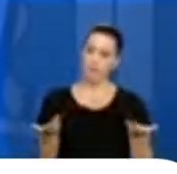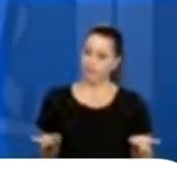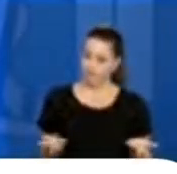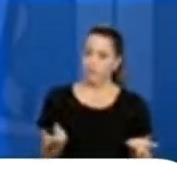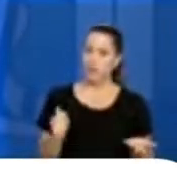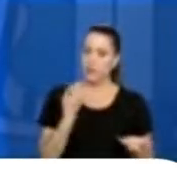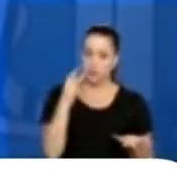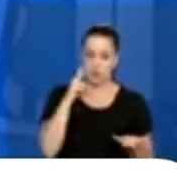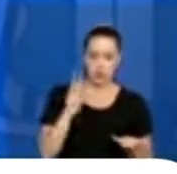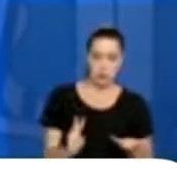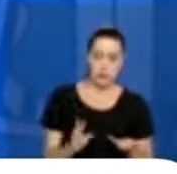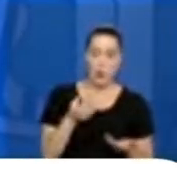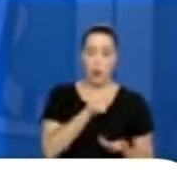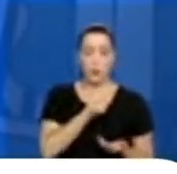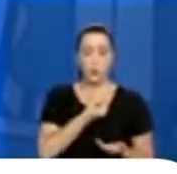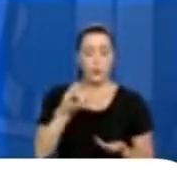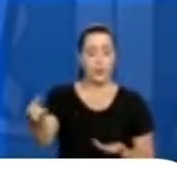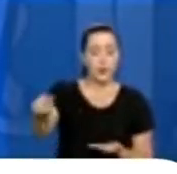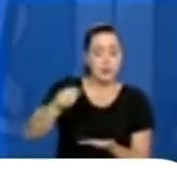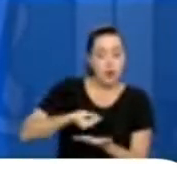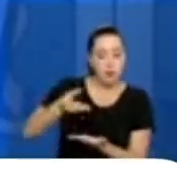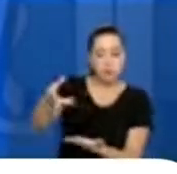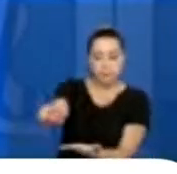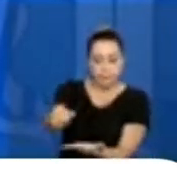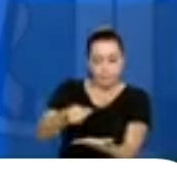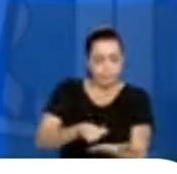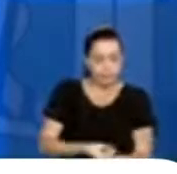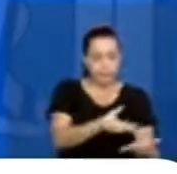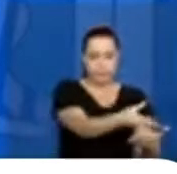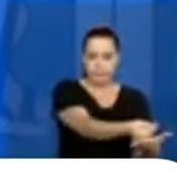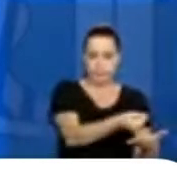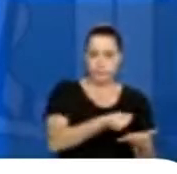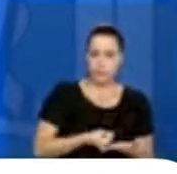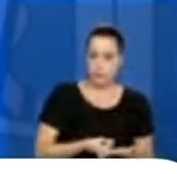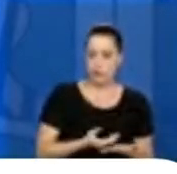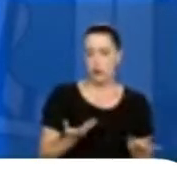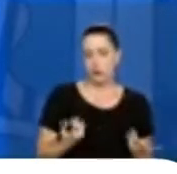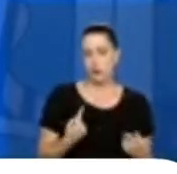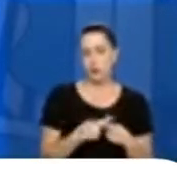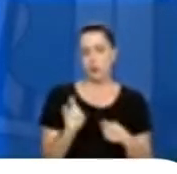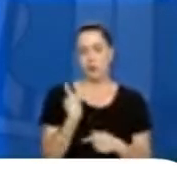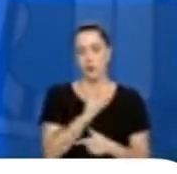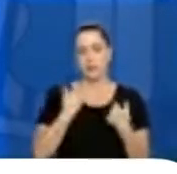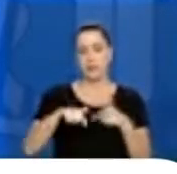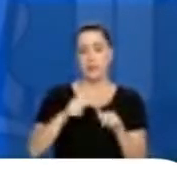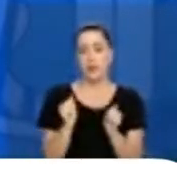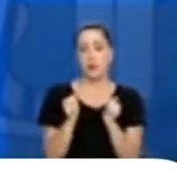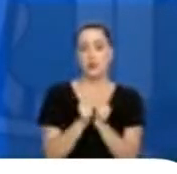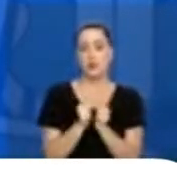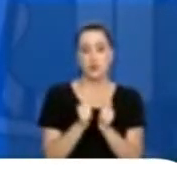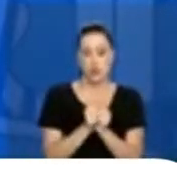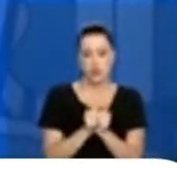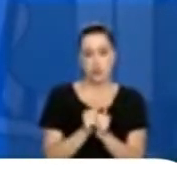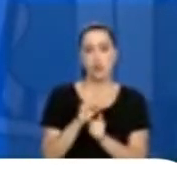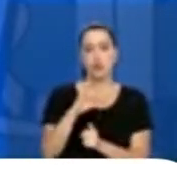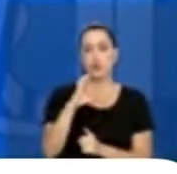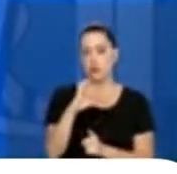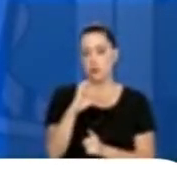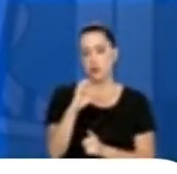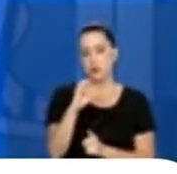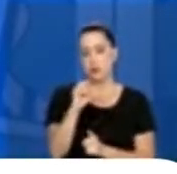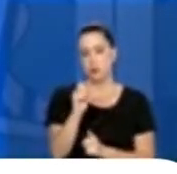o dado recebido e estamos trabalhando com a rede de cartórios, com o portal da